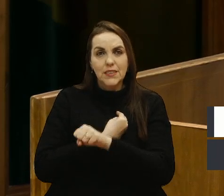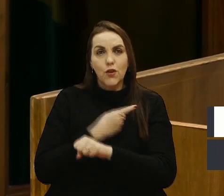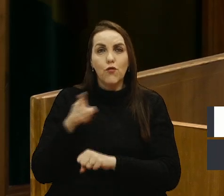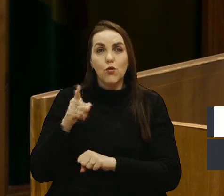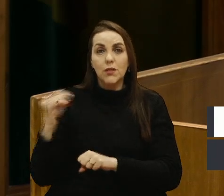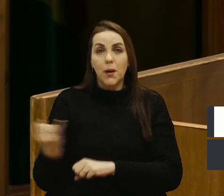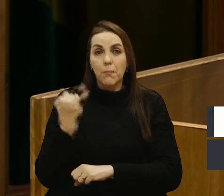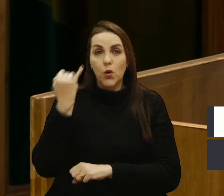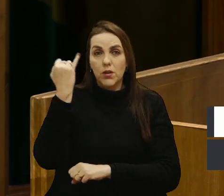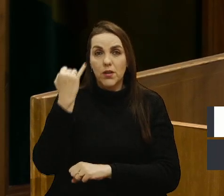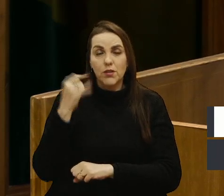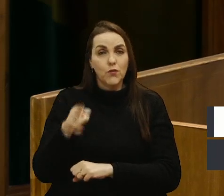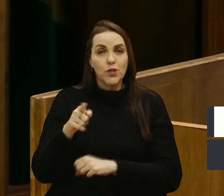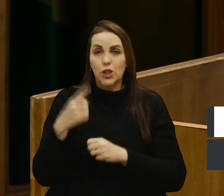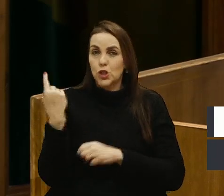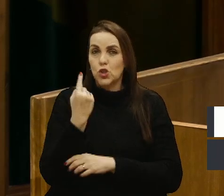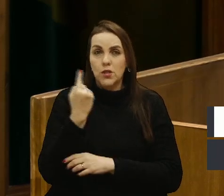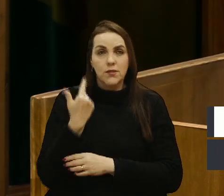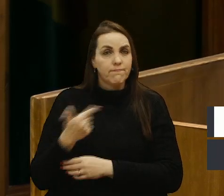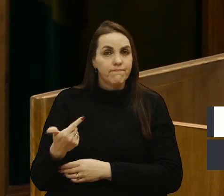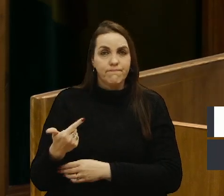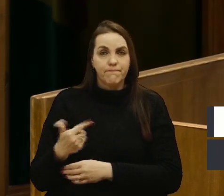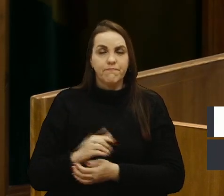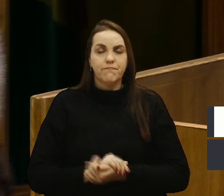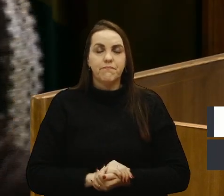e vocês não estão sozinhas.